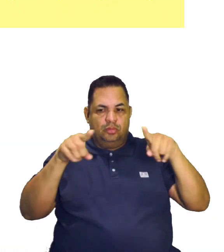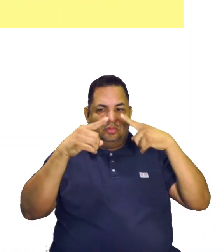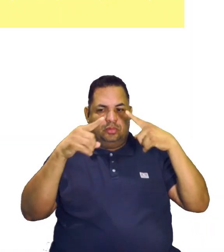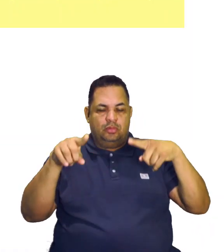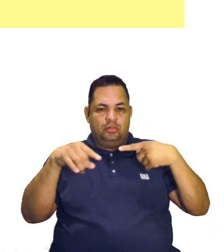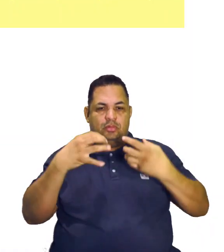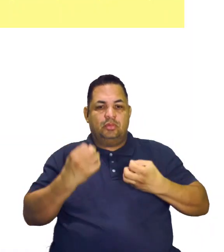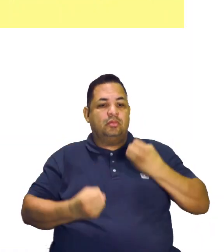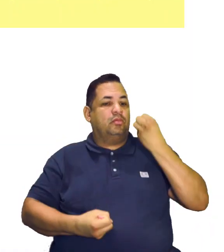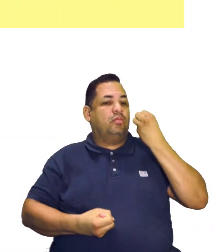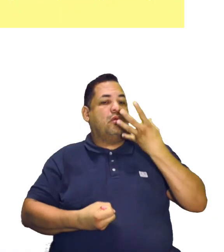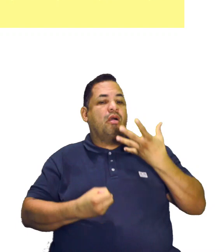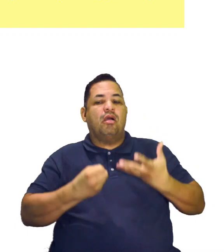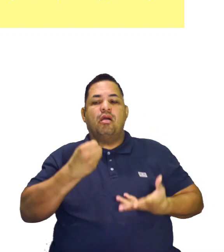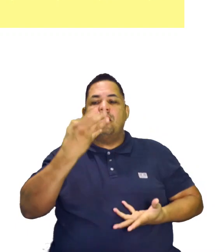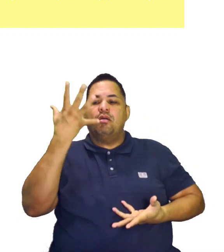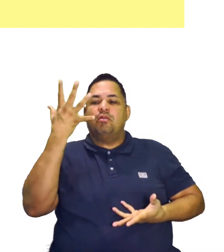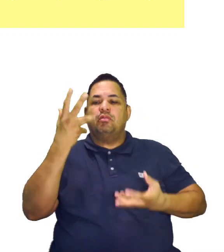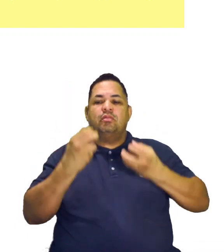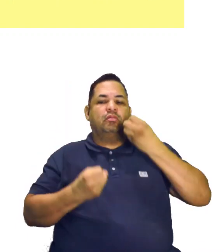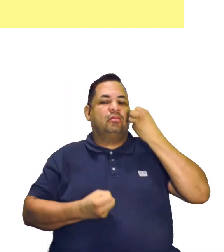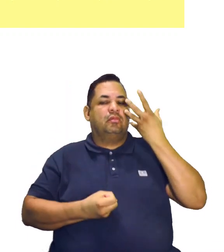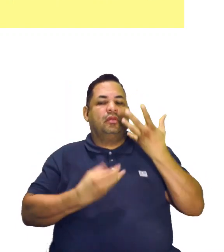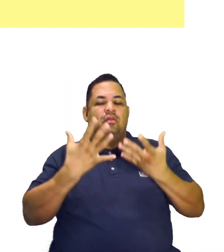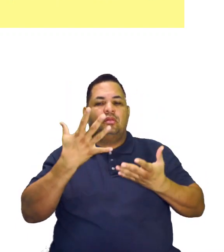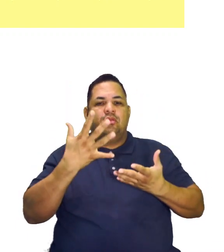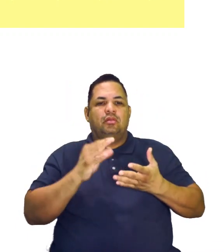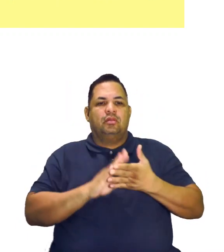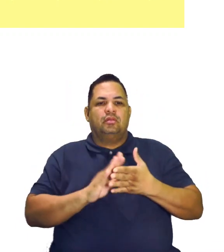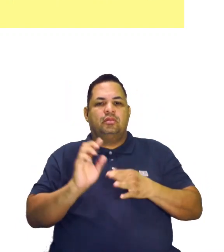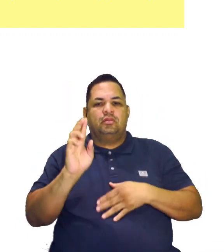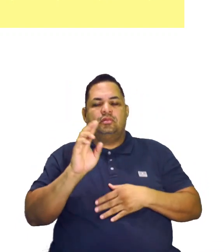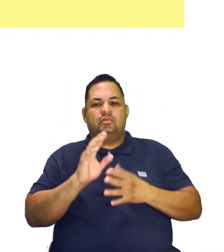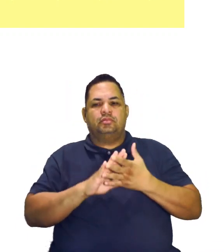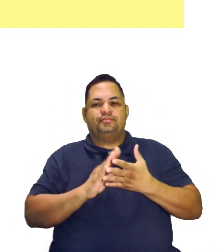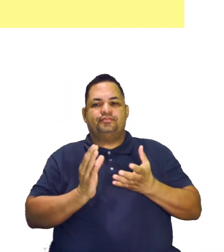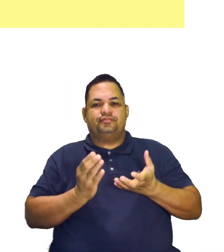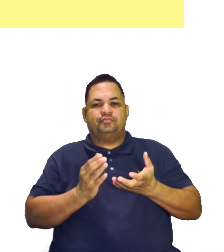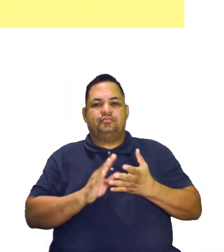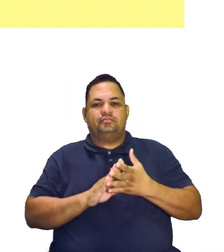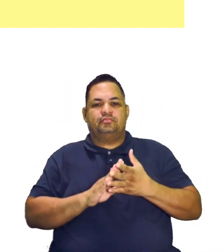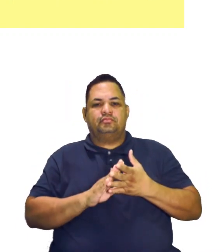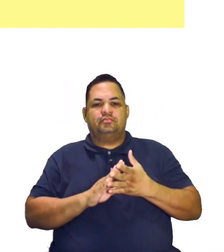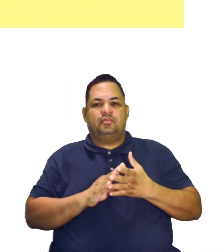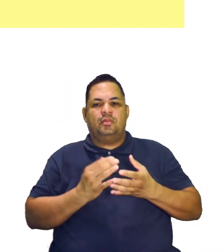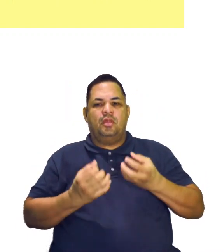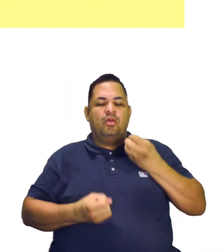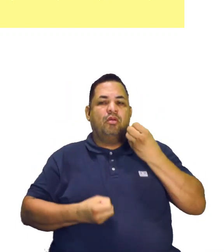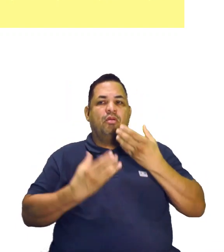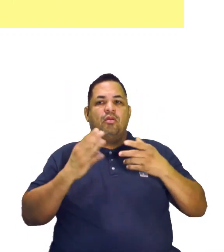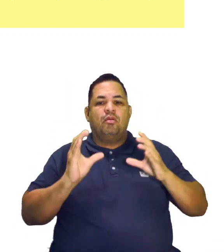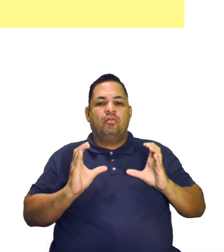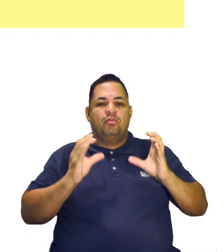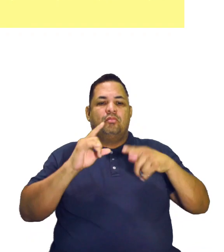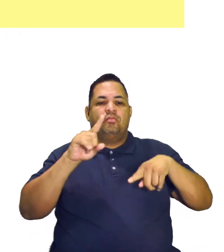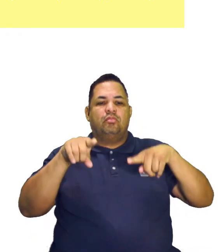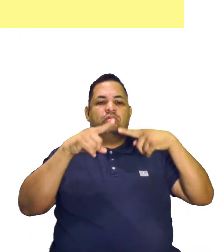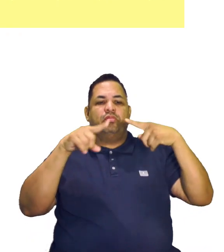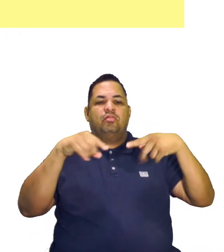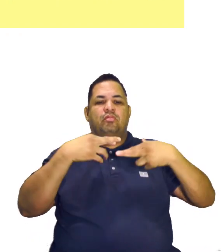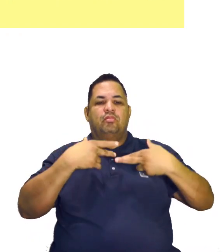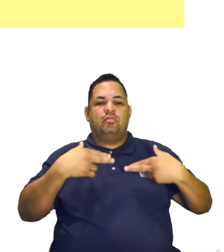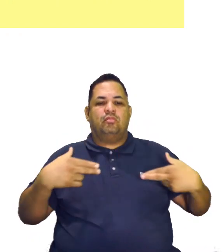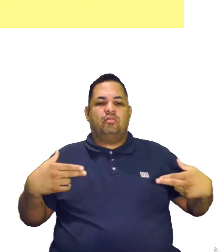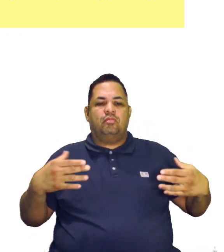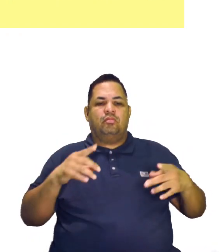Filarmônica, que é esse grupo de músicos, né, de música de concerto, ou seja, orquestra, né? São esses